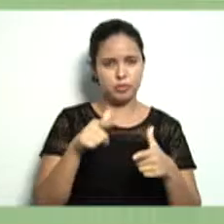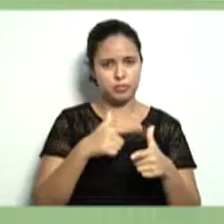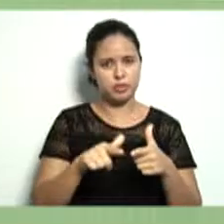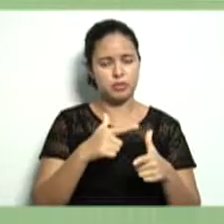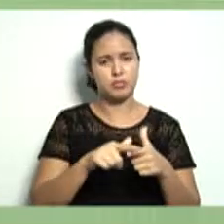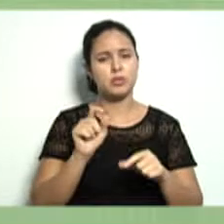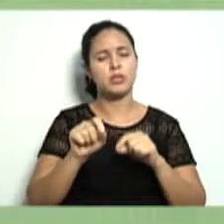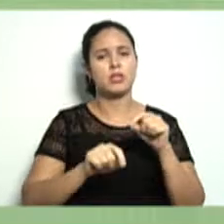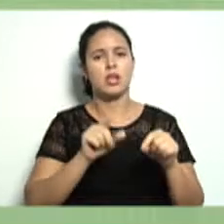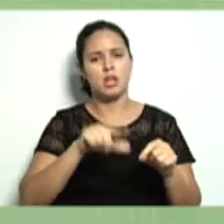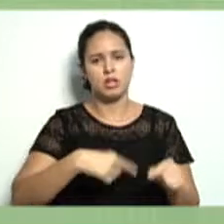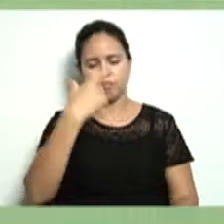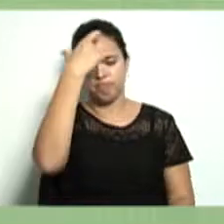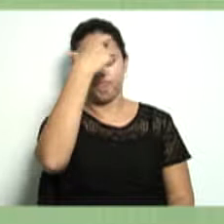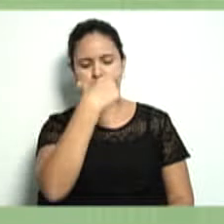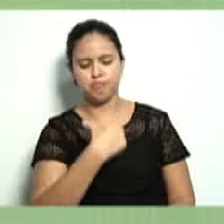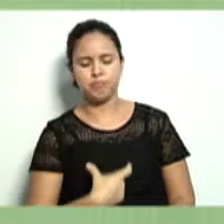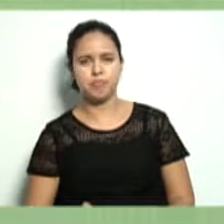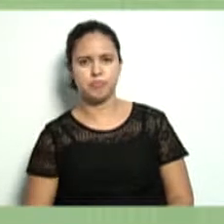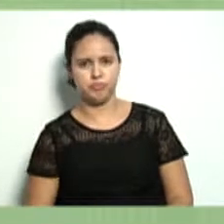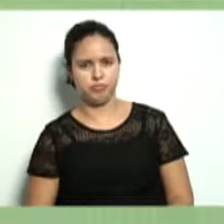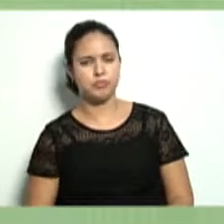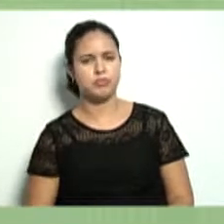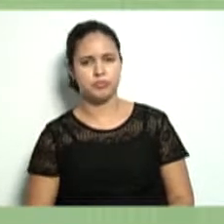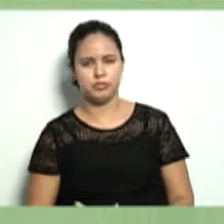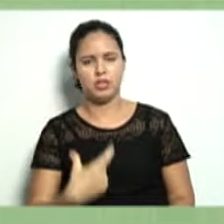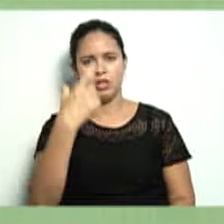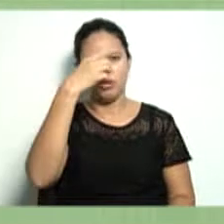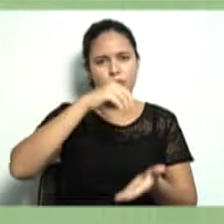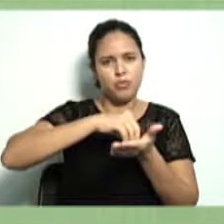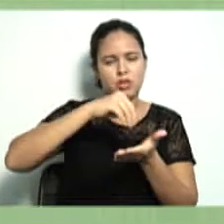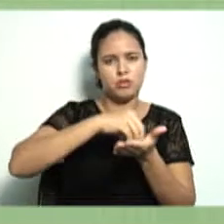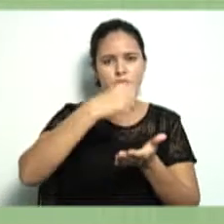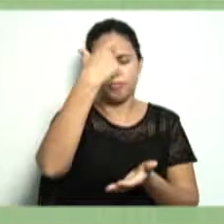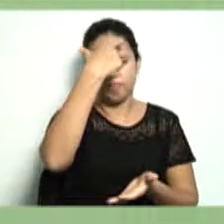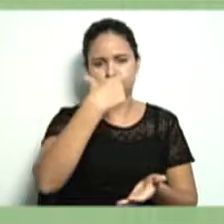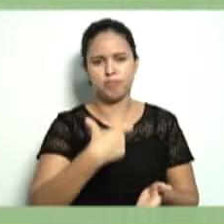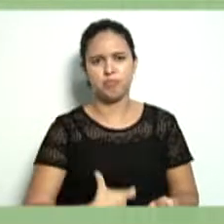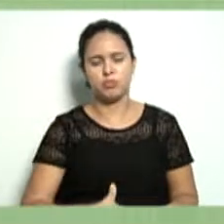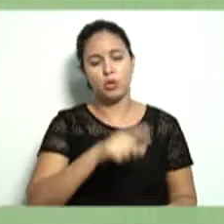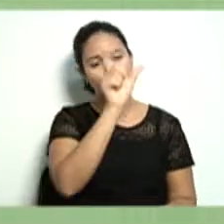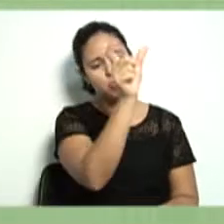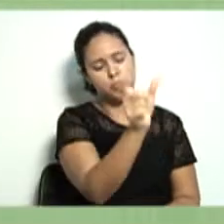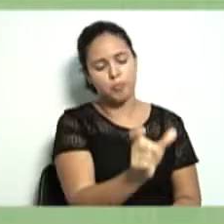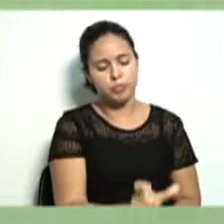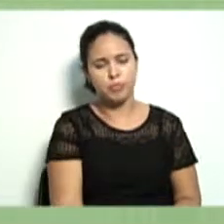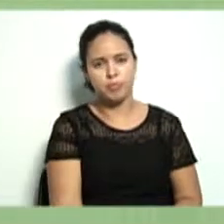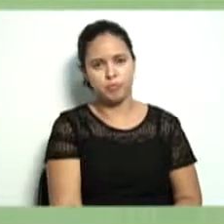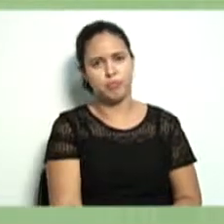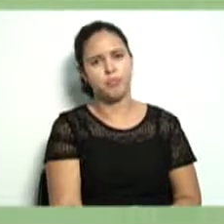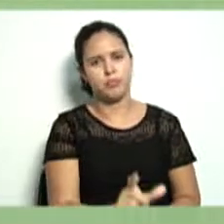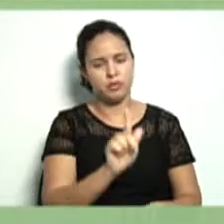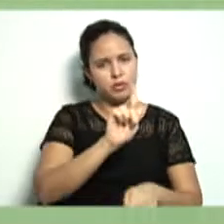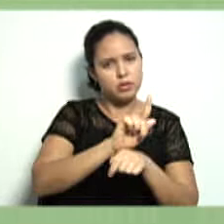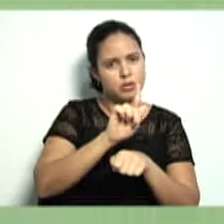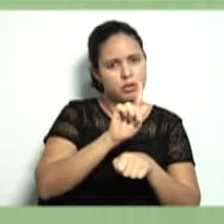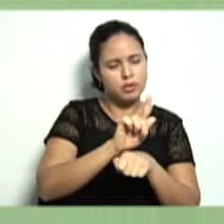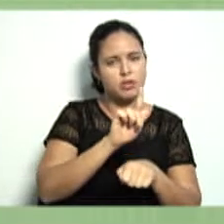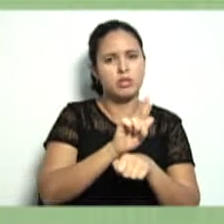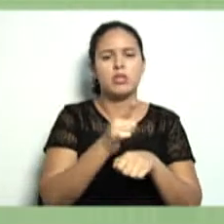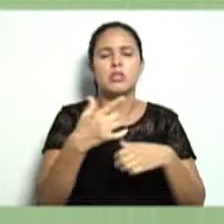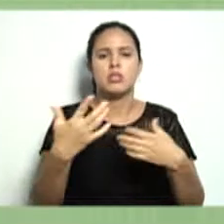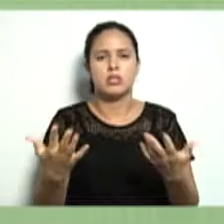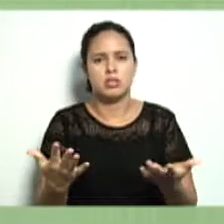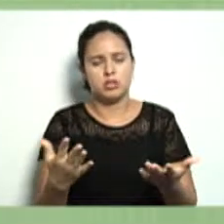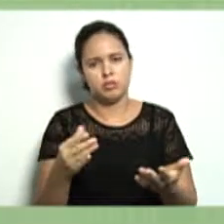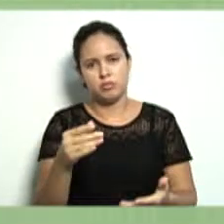falta de perfil para gerenciar uma cooperativa. Então, muita gente acha que gerenciar é isso. Manda